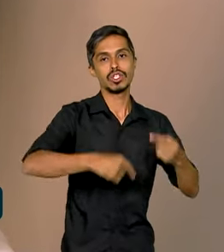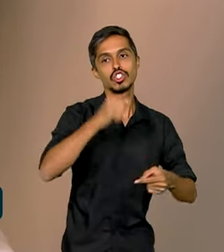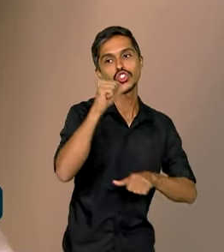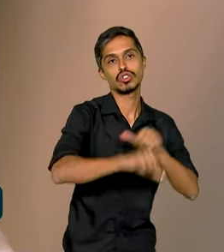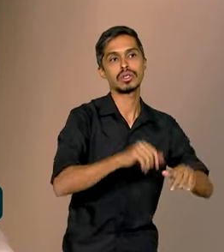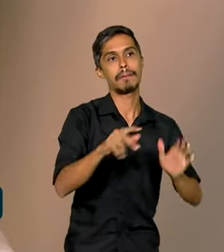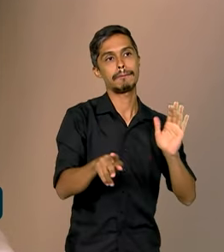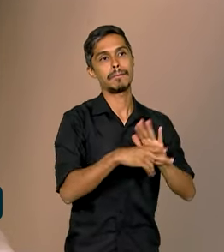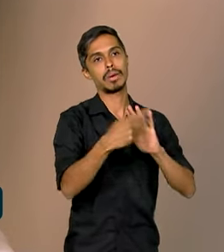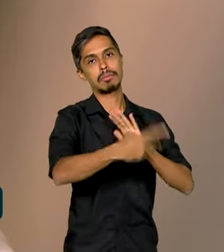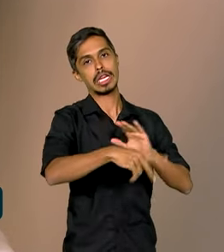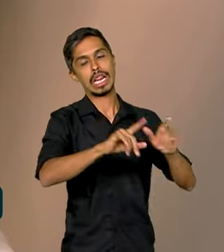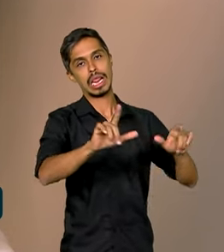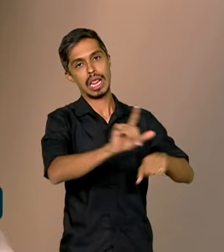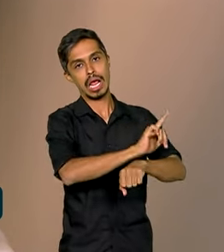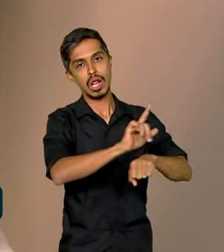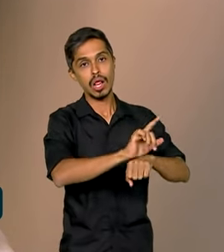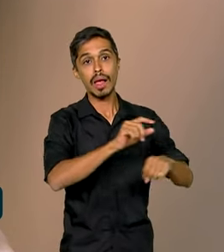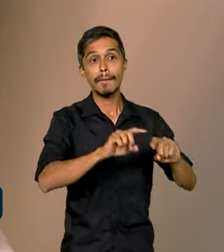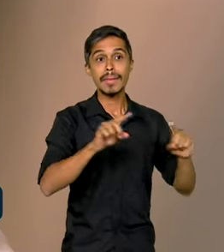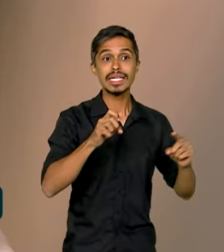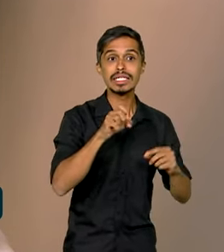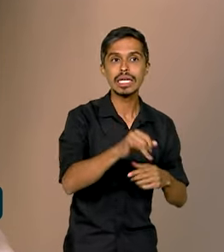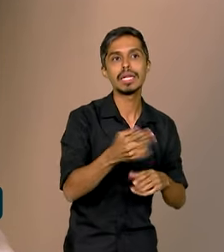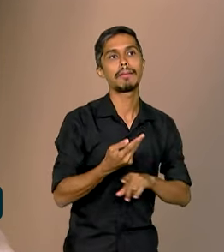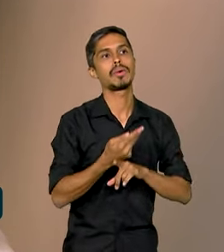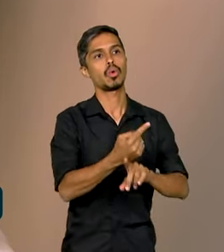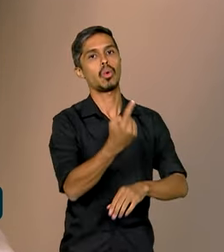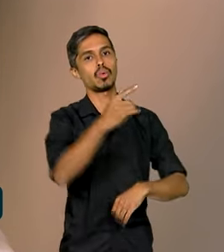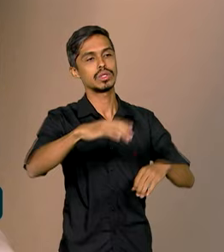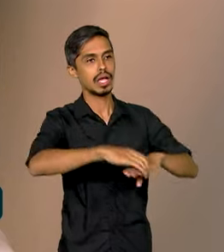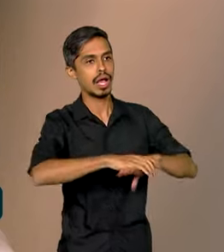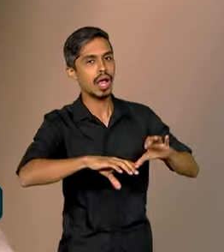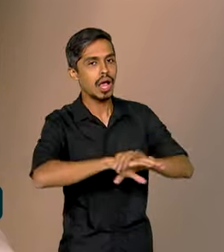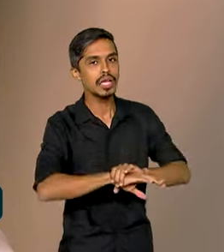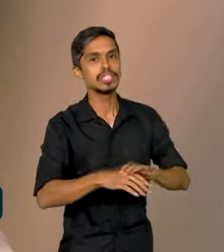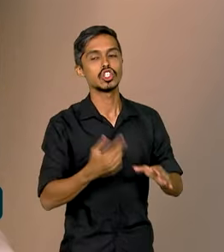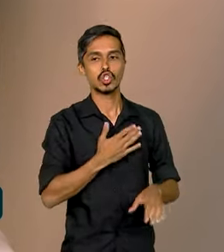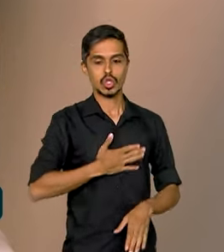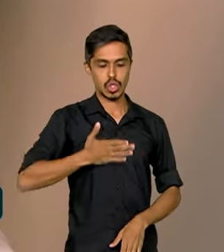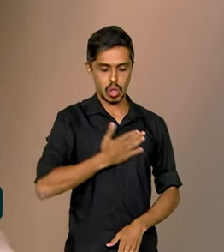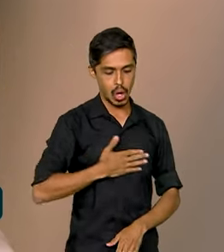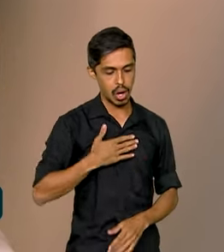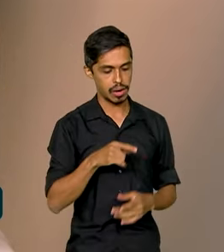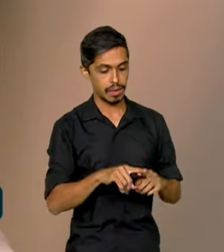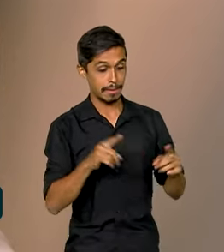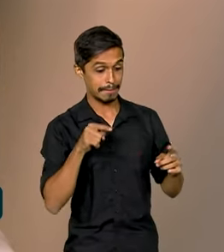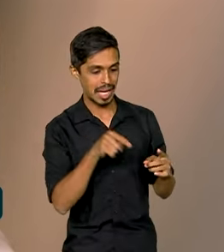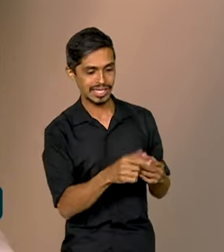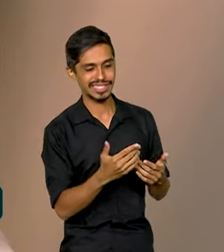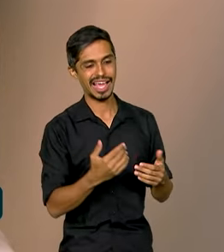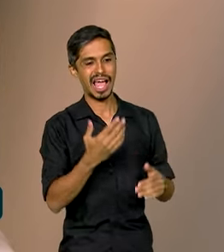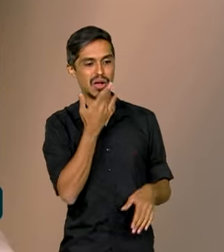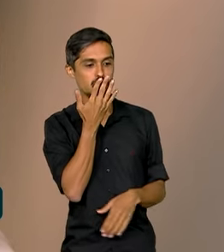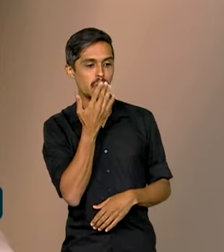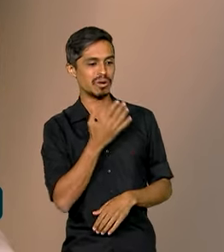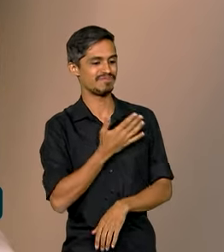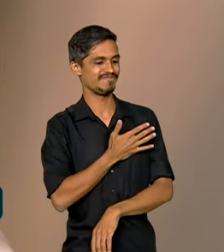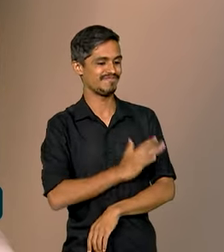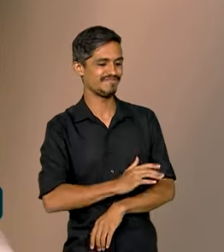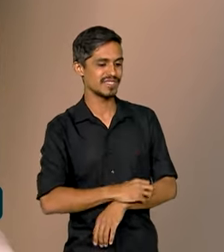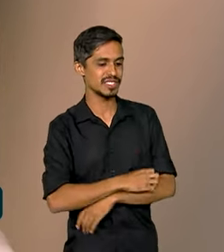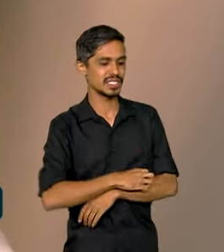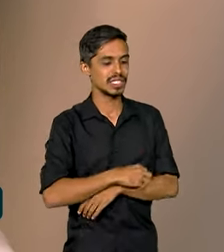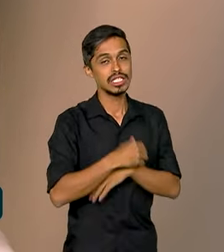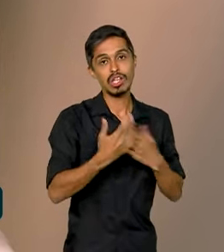loja né Agora se ele busca um sapato que ele gostou do do ele não gostou da cor e não tem a cor que ele que ele queira